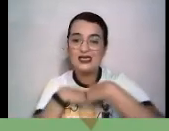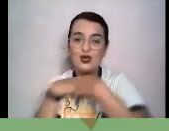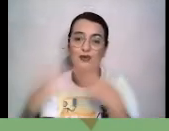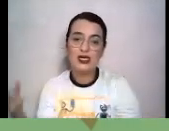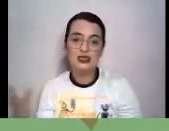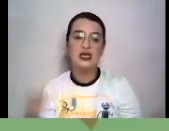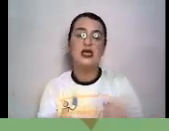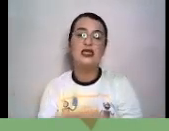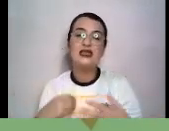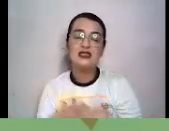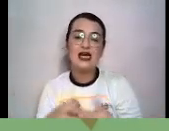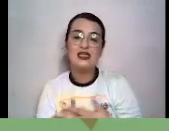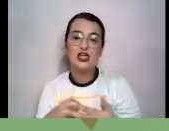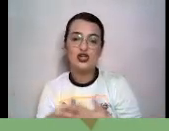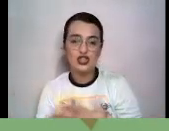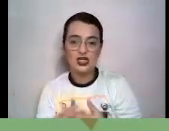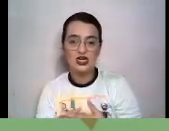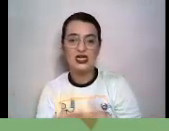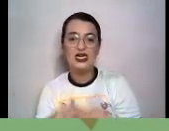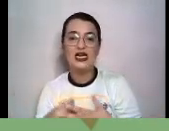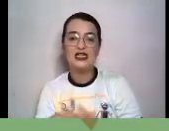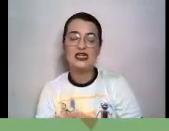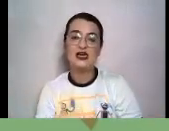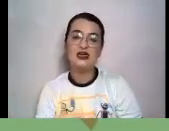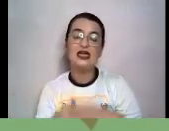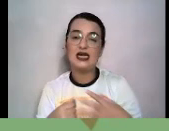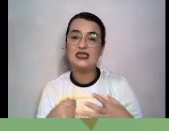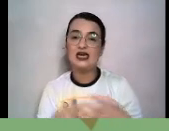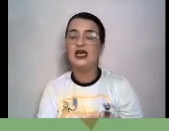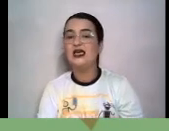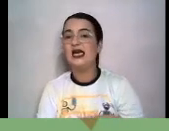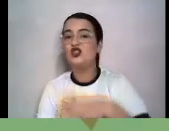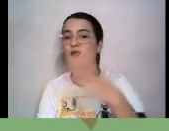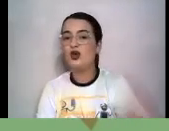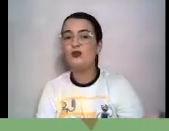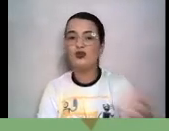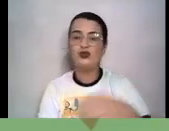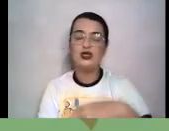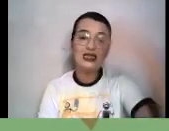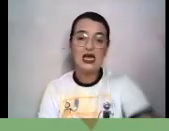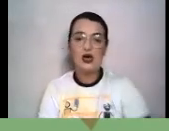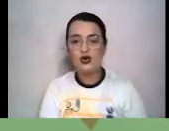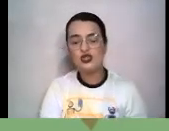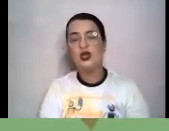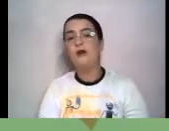bombas atômicas na cidade de Hiroshima e Nagasaki, que assombrou o mundo.